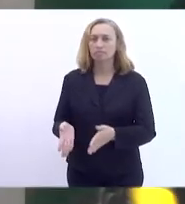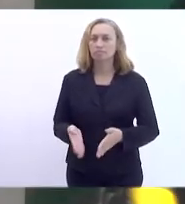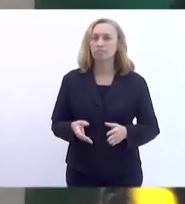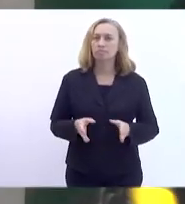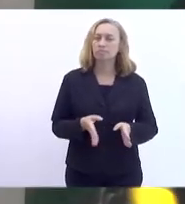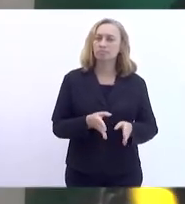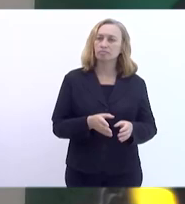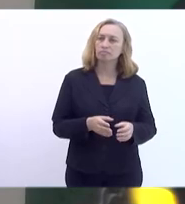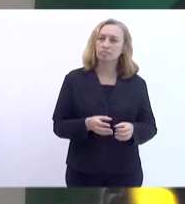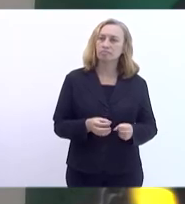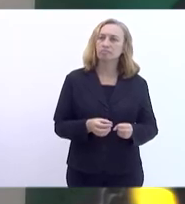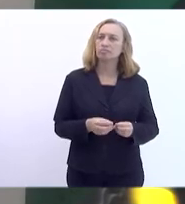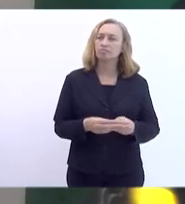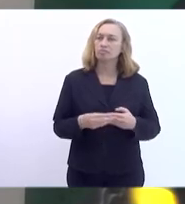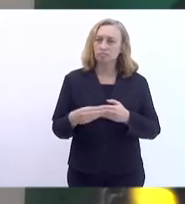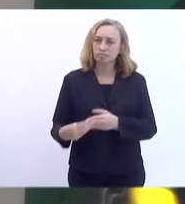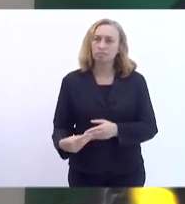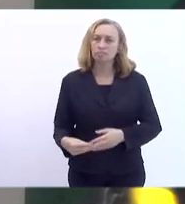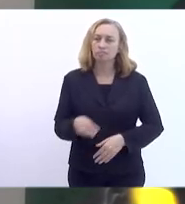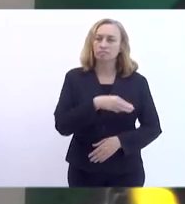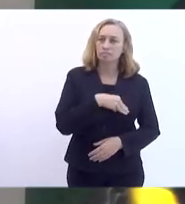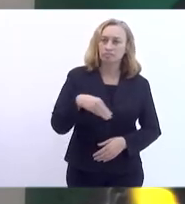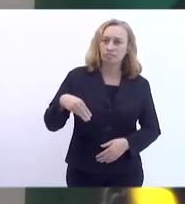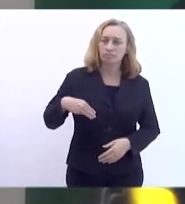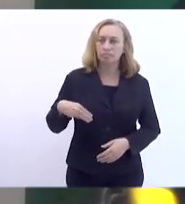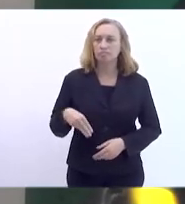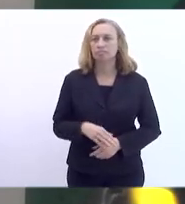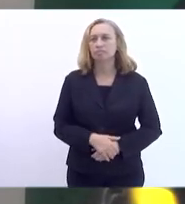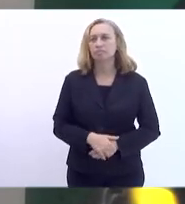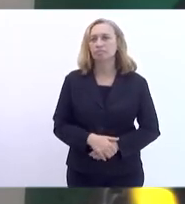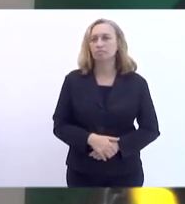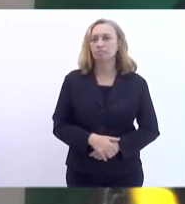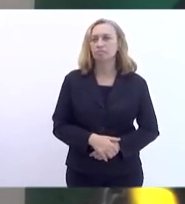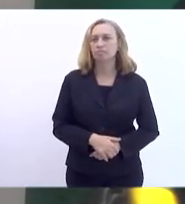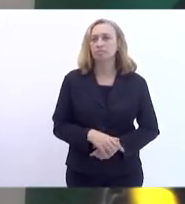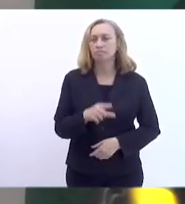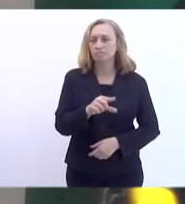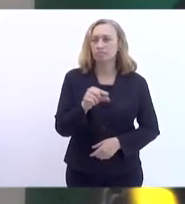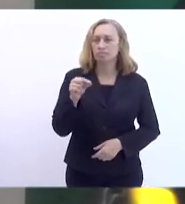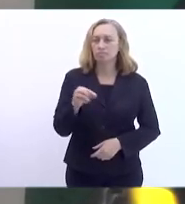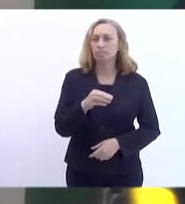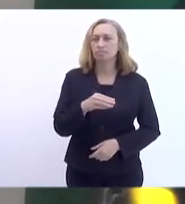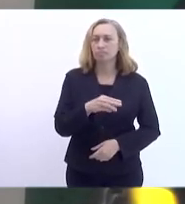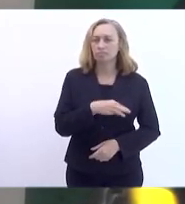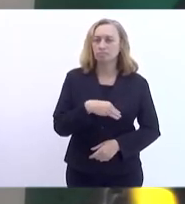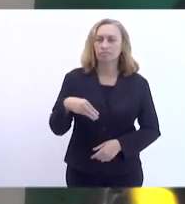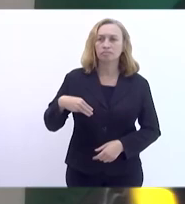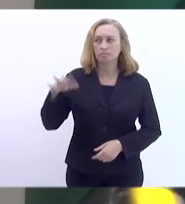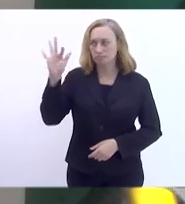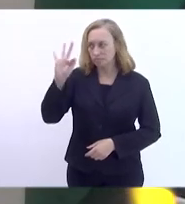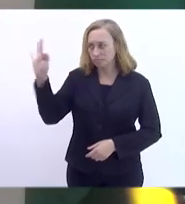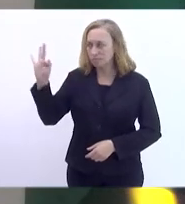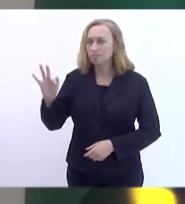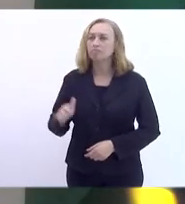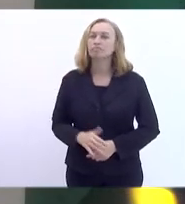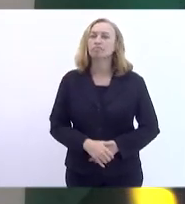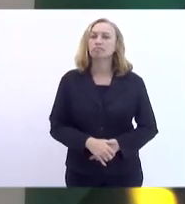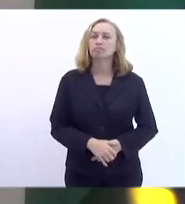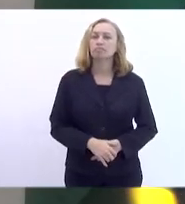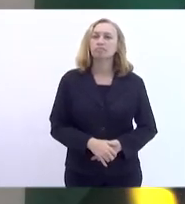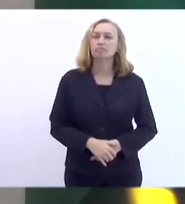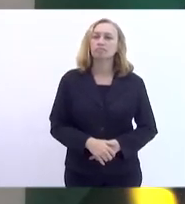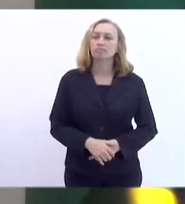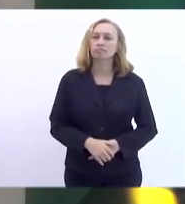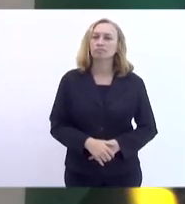instruídos não só da gente da recomendação Ministério Público da decisão do Ministério Público Federal também da recomendação Ministério Público Federal